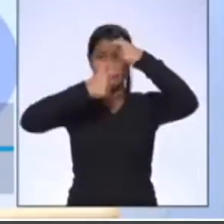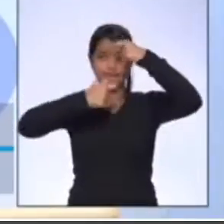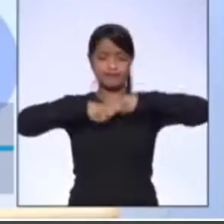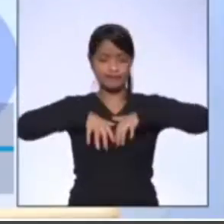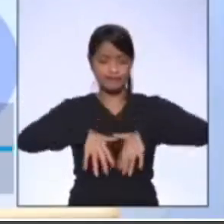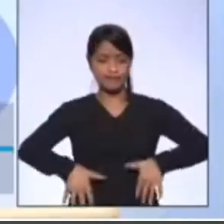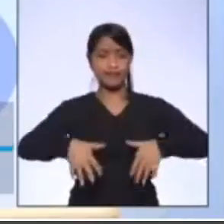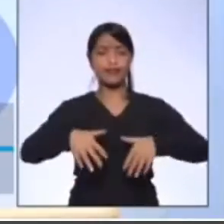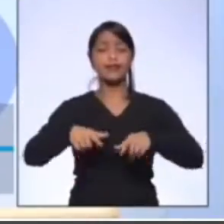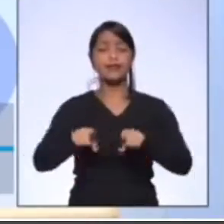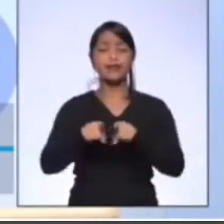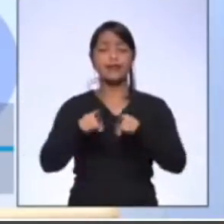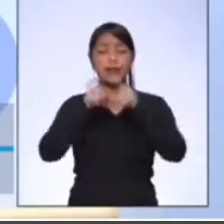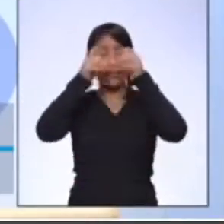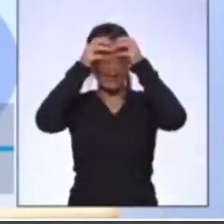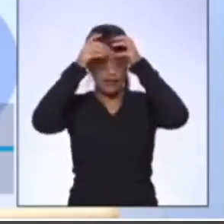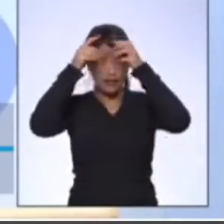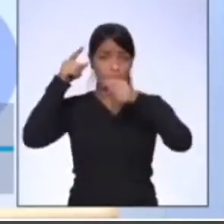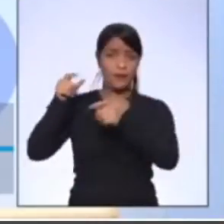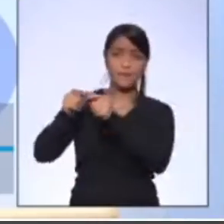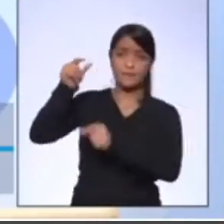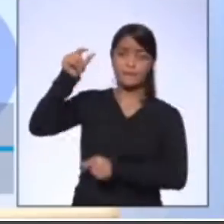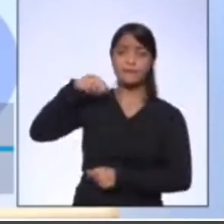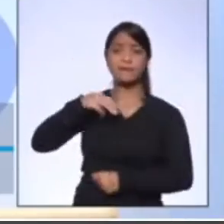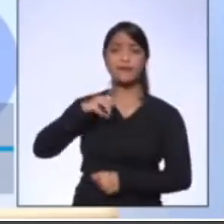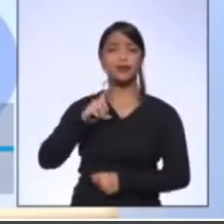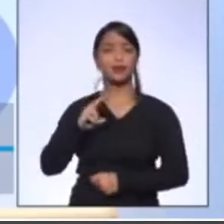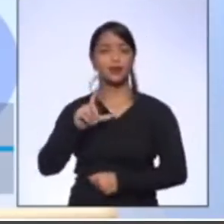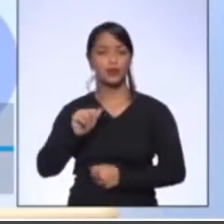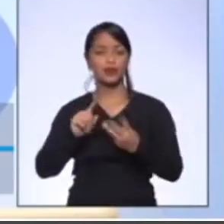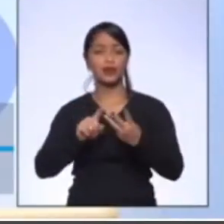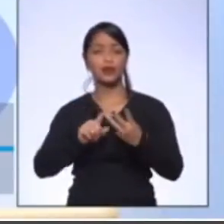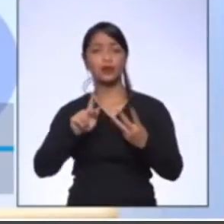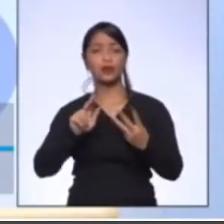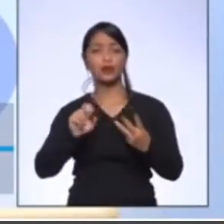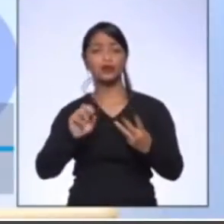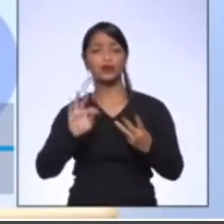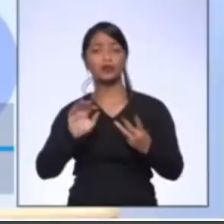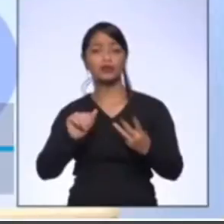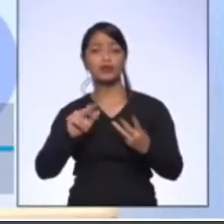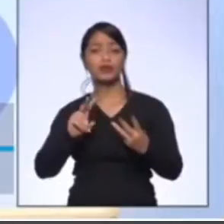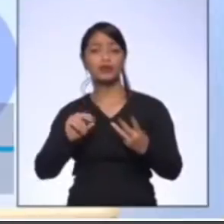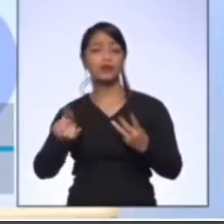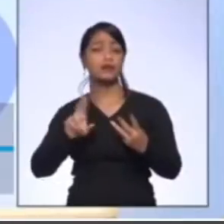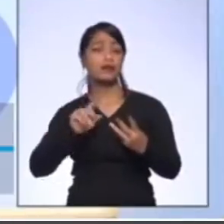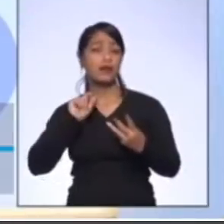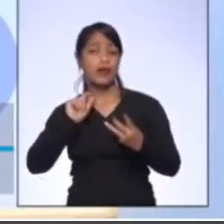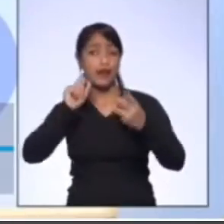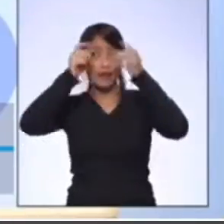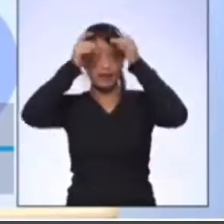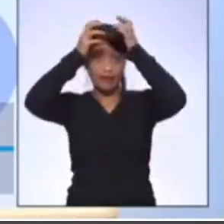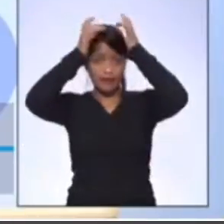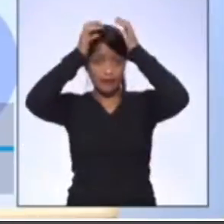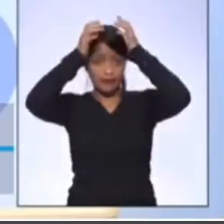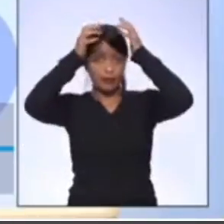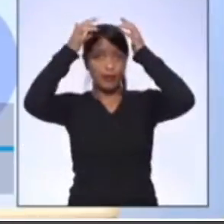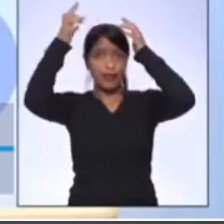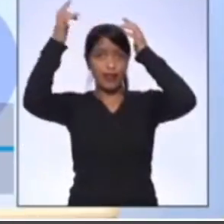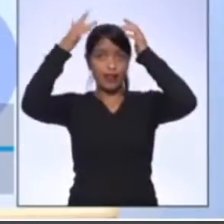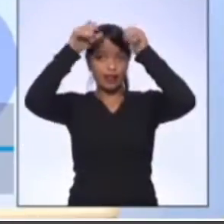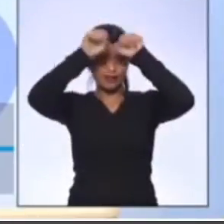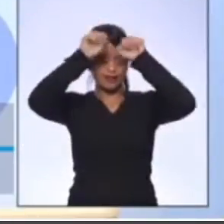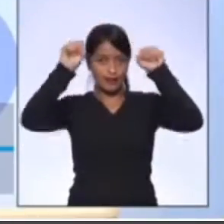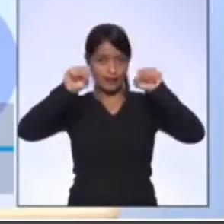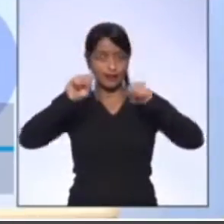tem o gustavo também sistema cerebral é olha só a ana clara a professora de joel